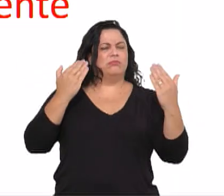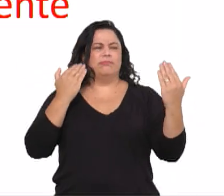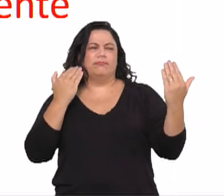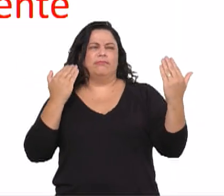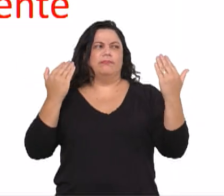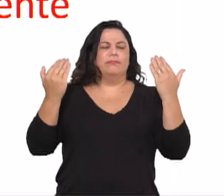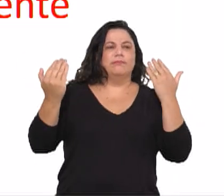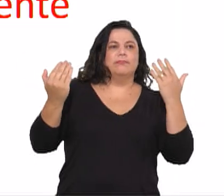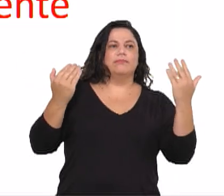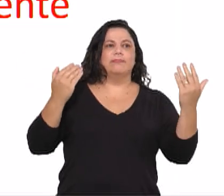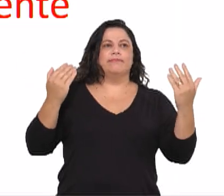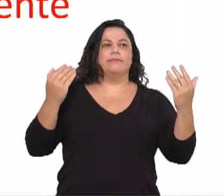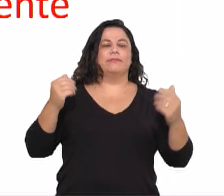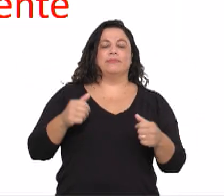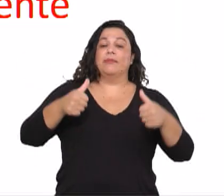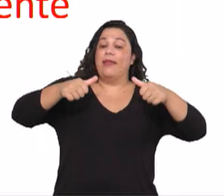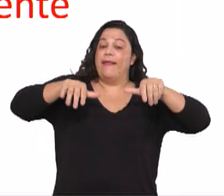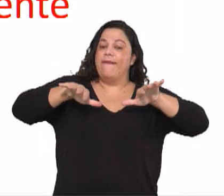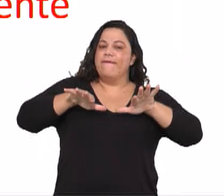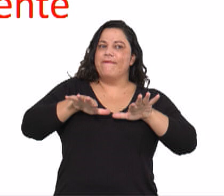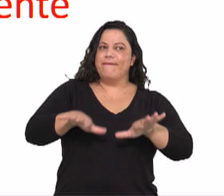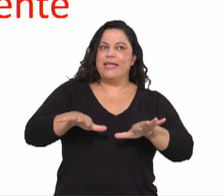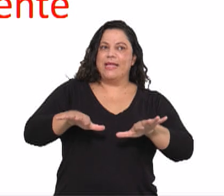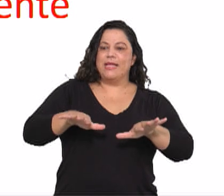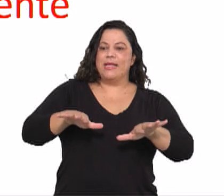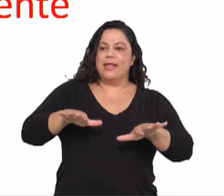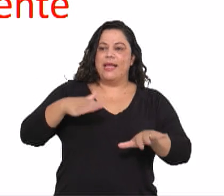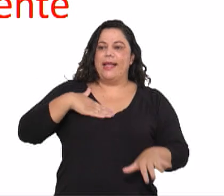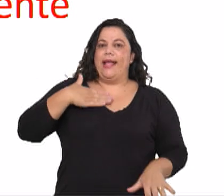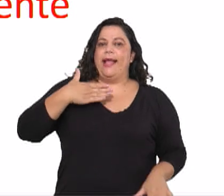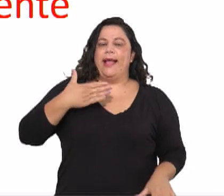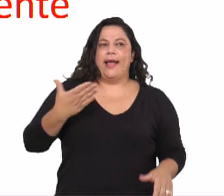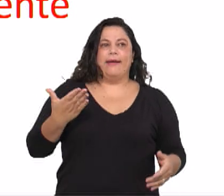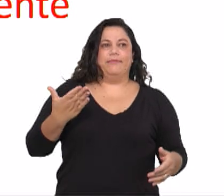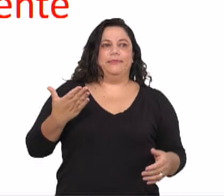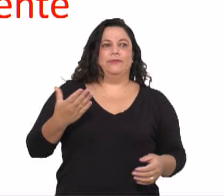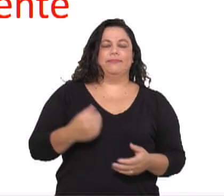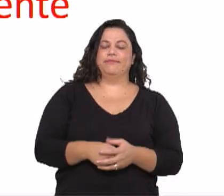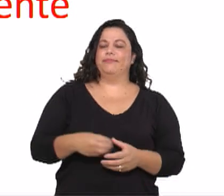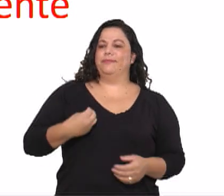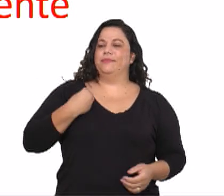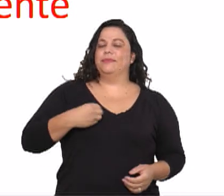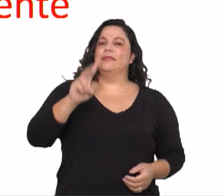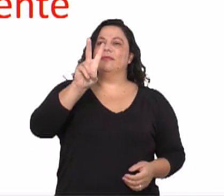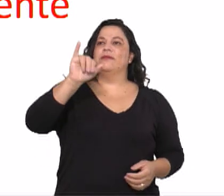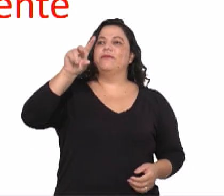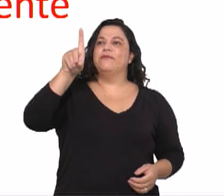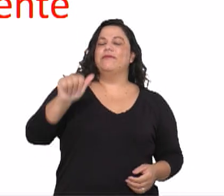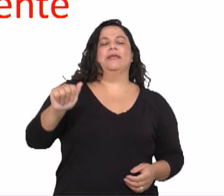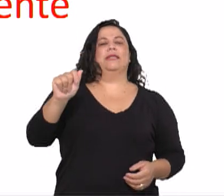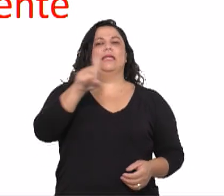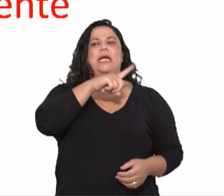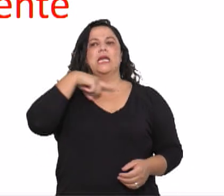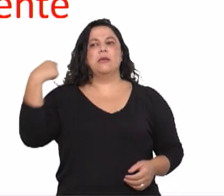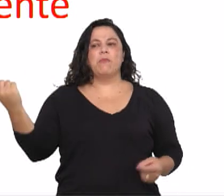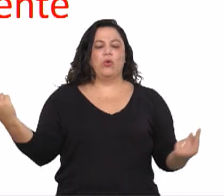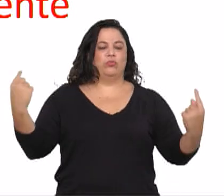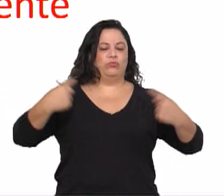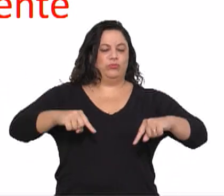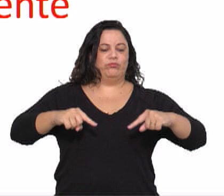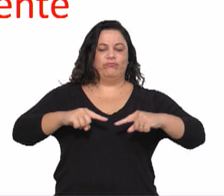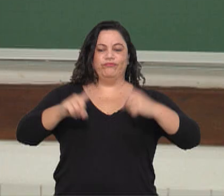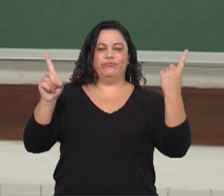permanente e de repente, vida e morte. Eu tenho expressões